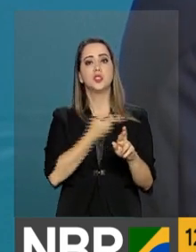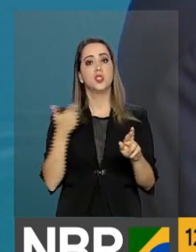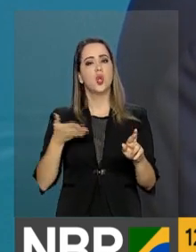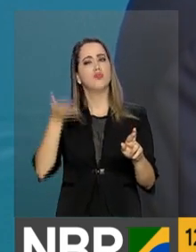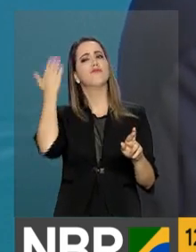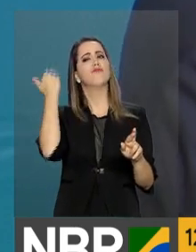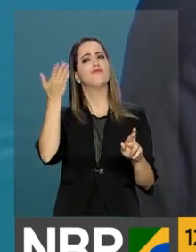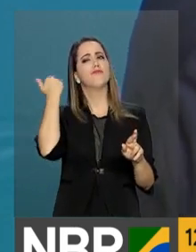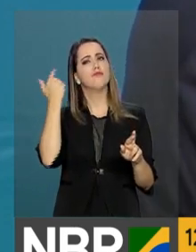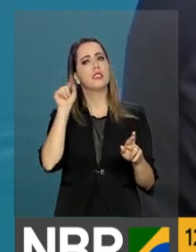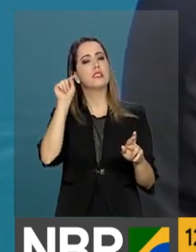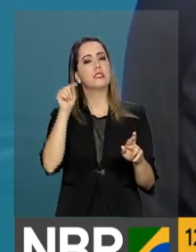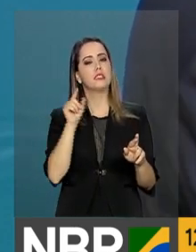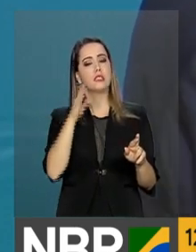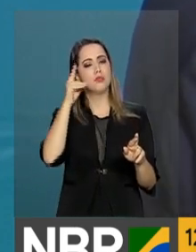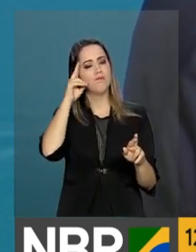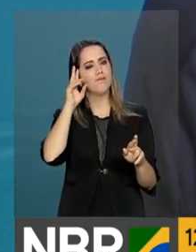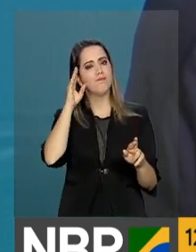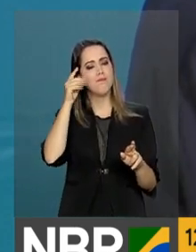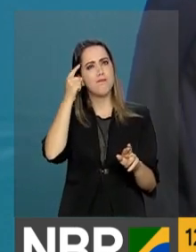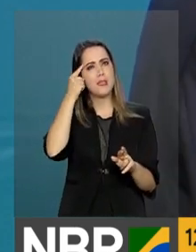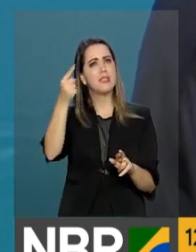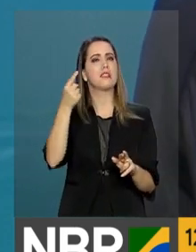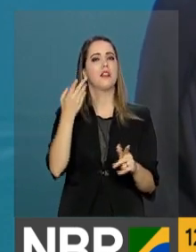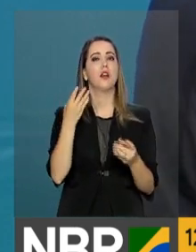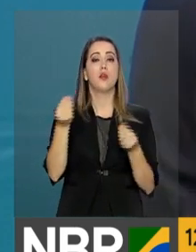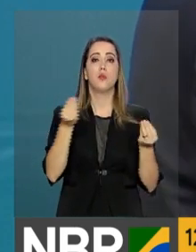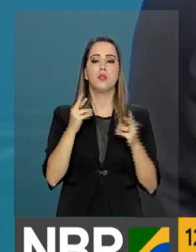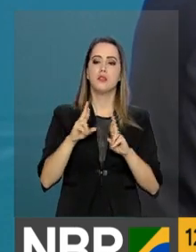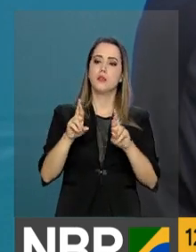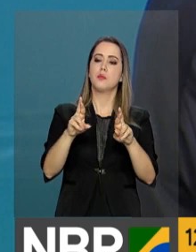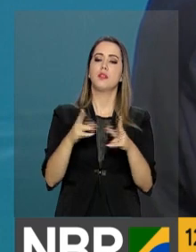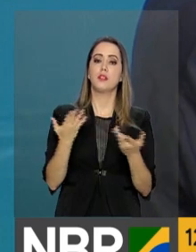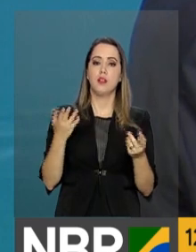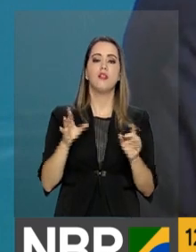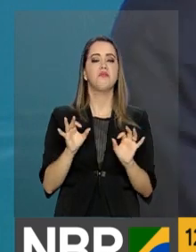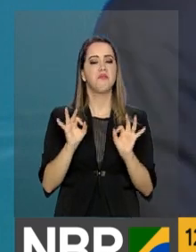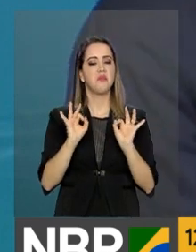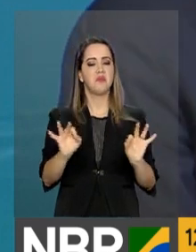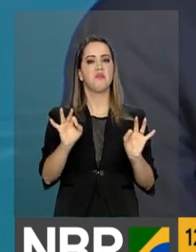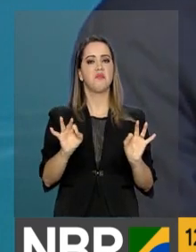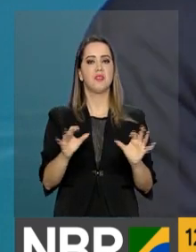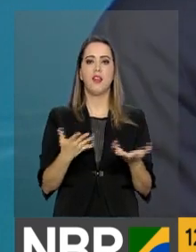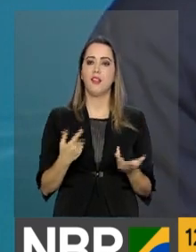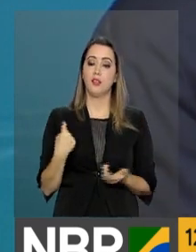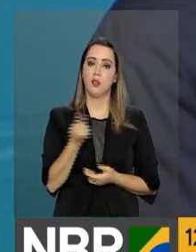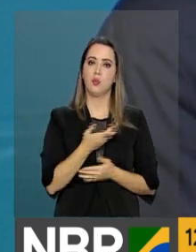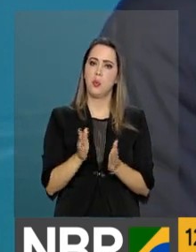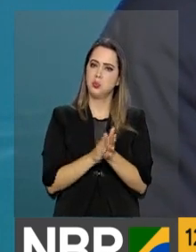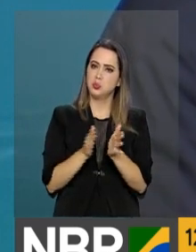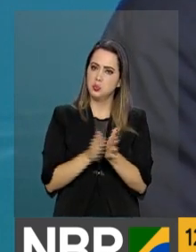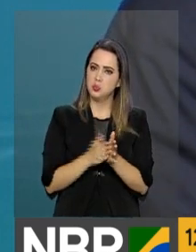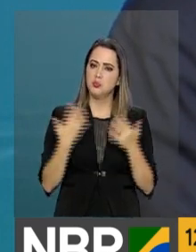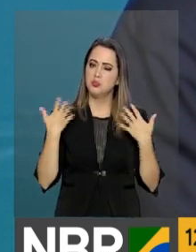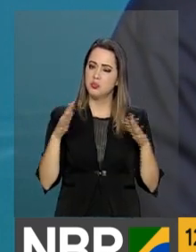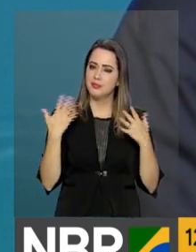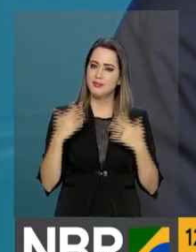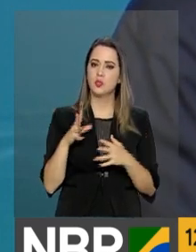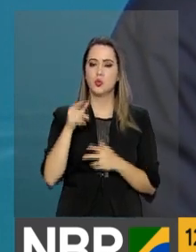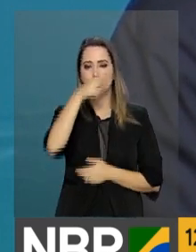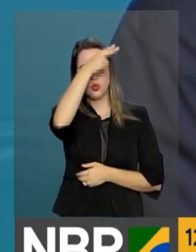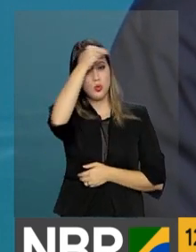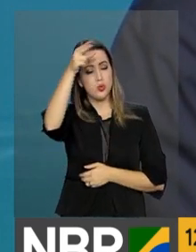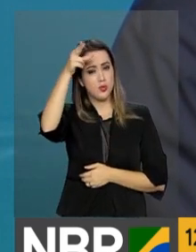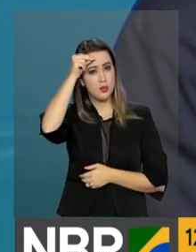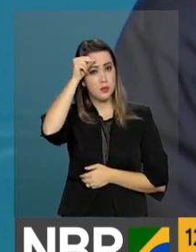lá atrás, Eunício, pensamos nisso, e esperar deu certo, e ganha o aplauso de todos os